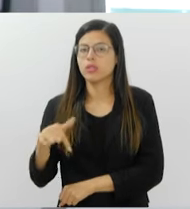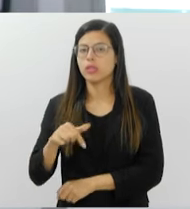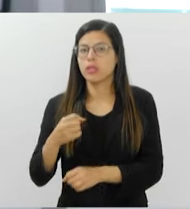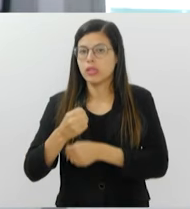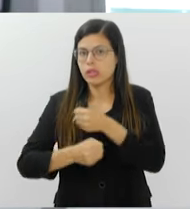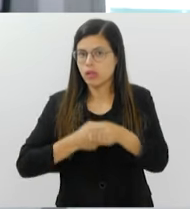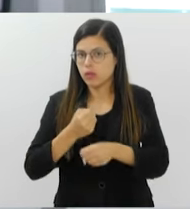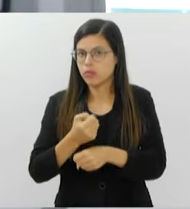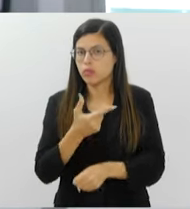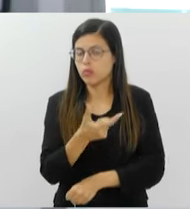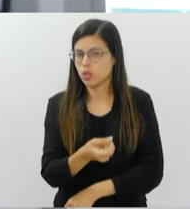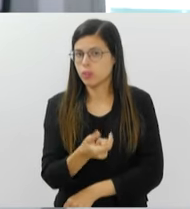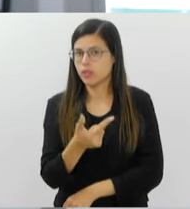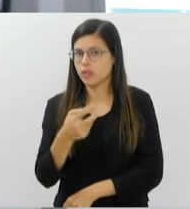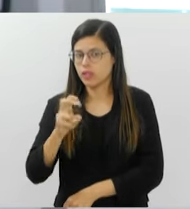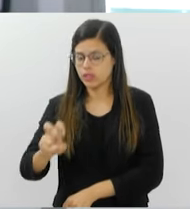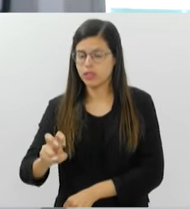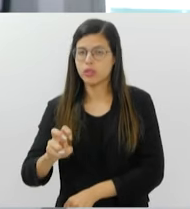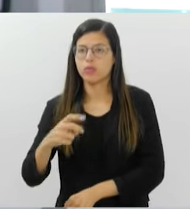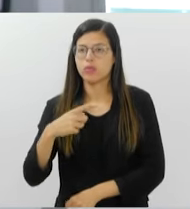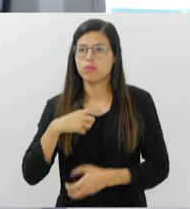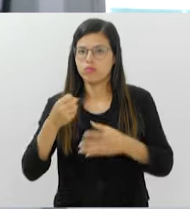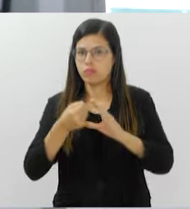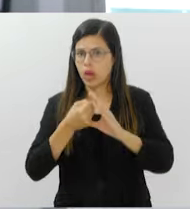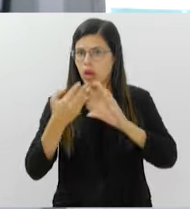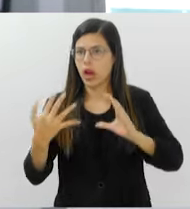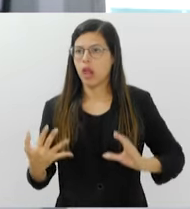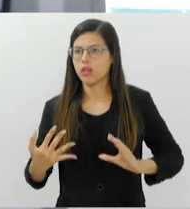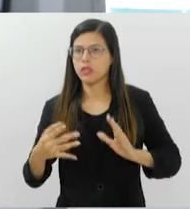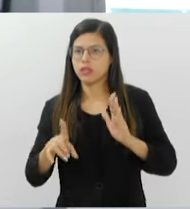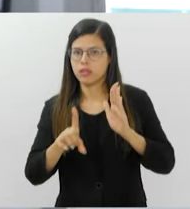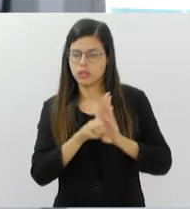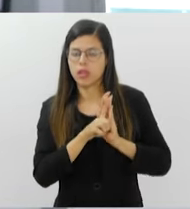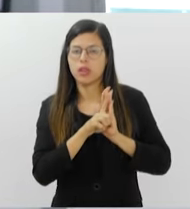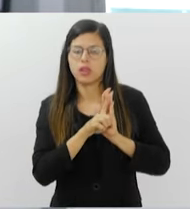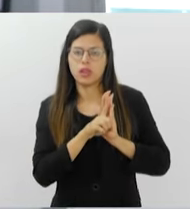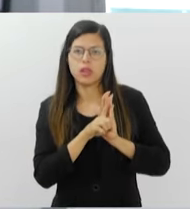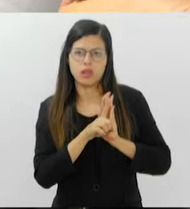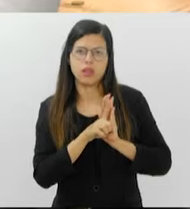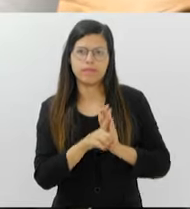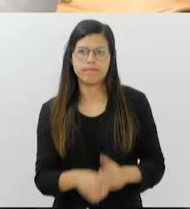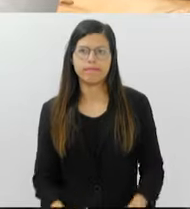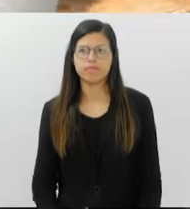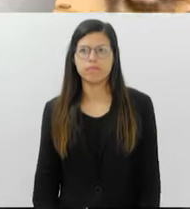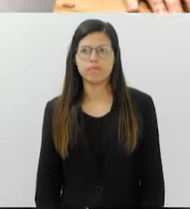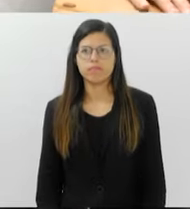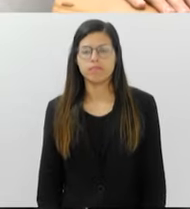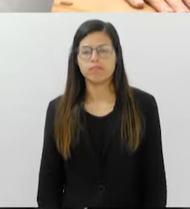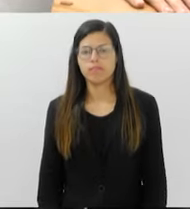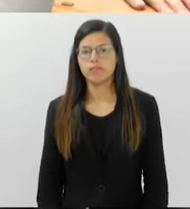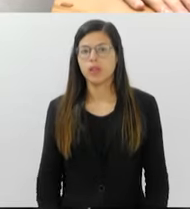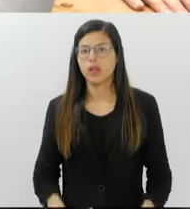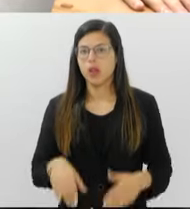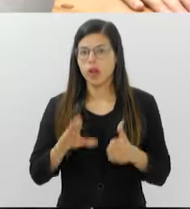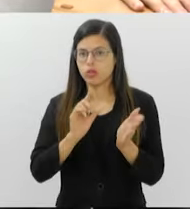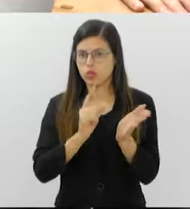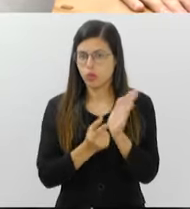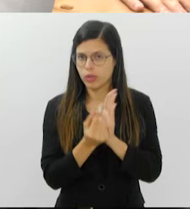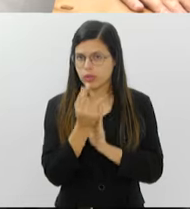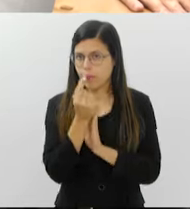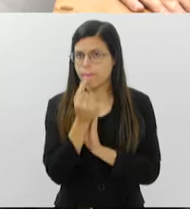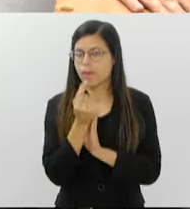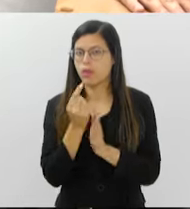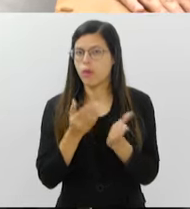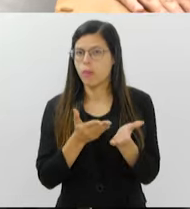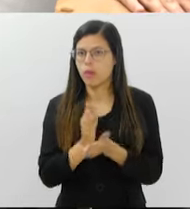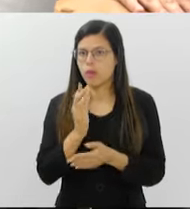bem específicas de acordo com uma lei complementar que rege as emendas impositivas. O orçamento impositivo foi aprovado em